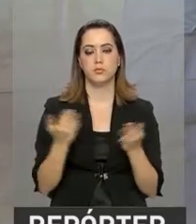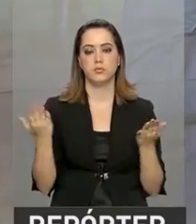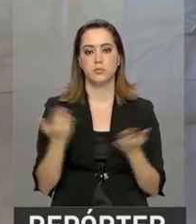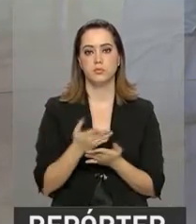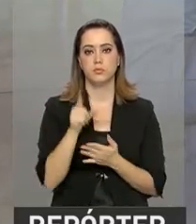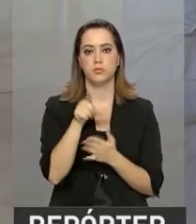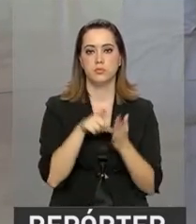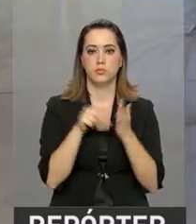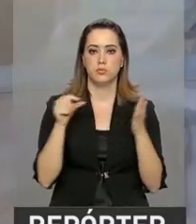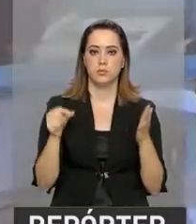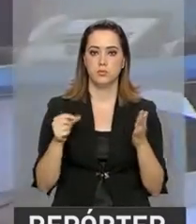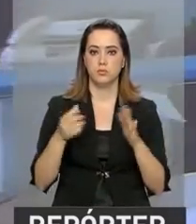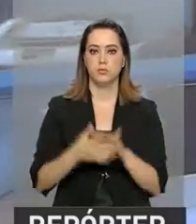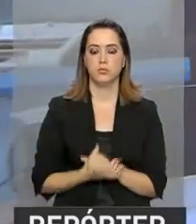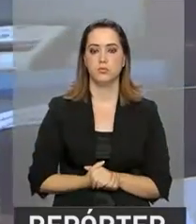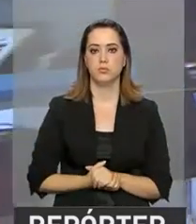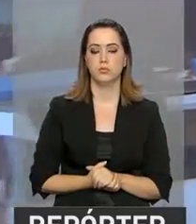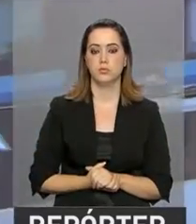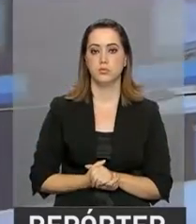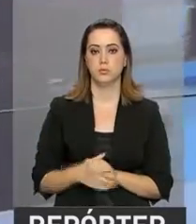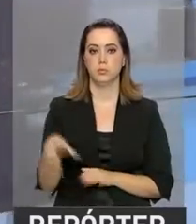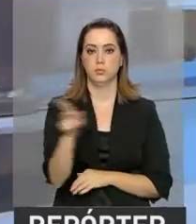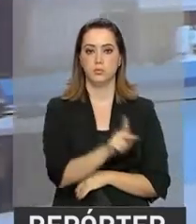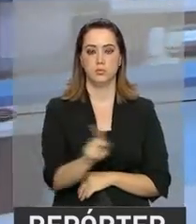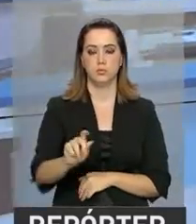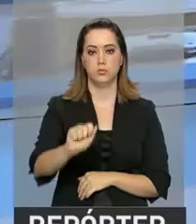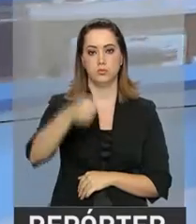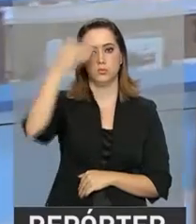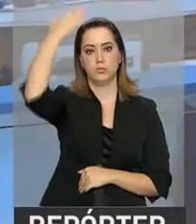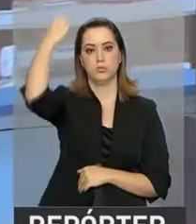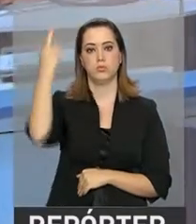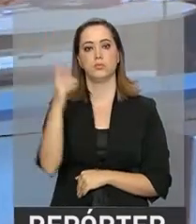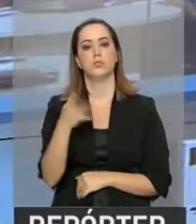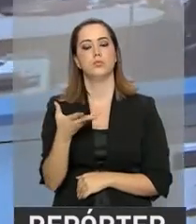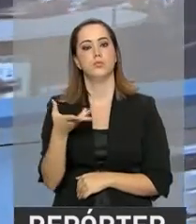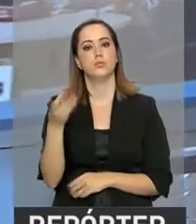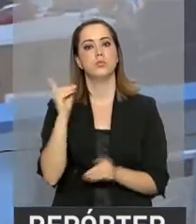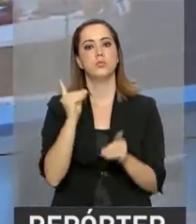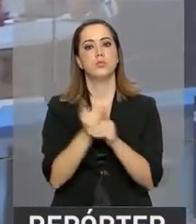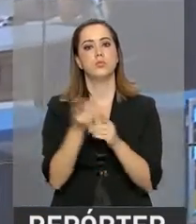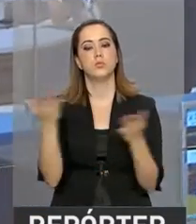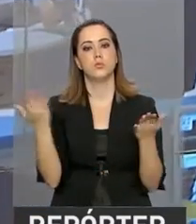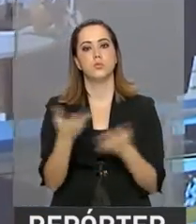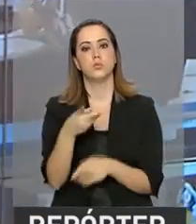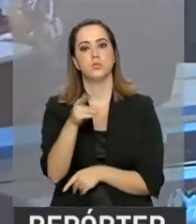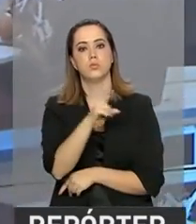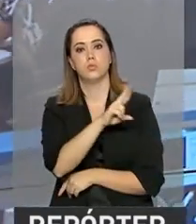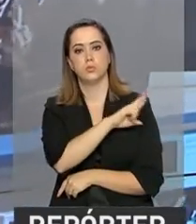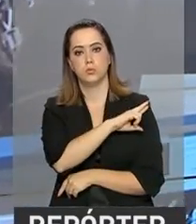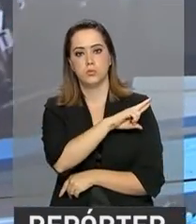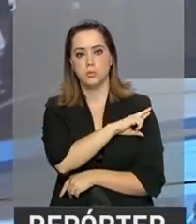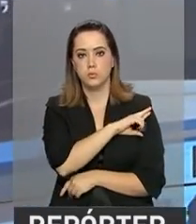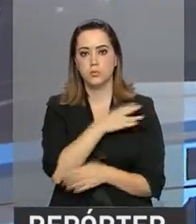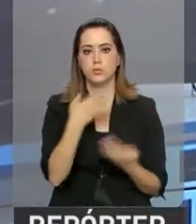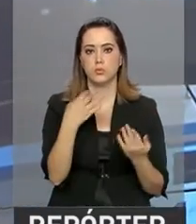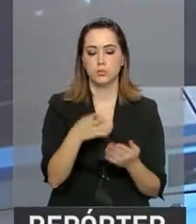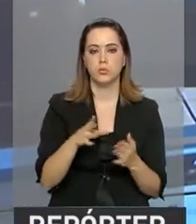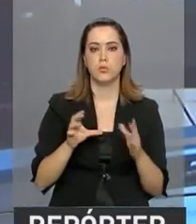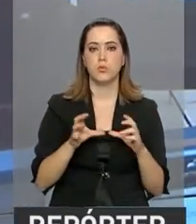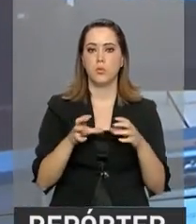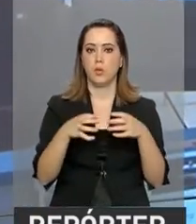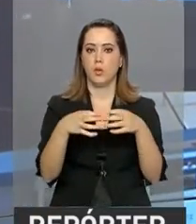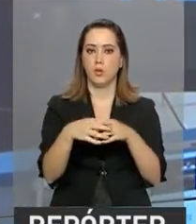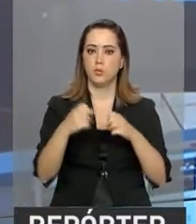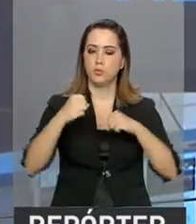vivo do palácio do planalto e o presidente em exercício michel temer recebeu hoje no palácio do planalto representantes da câmara brasileira